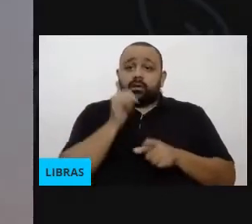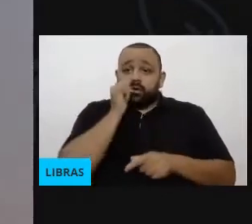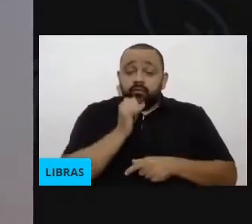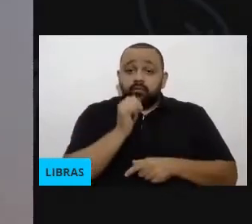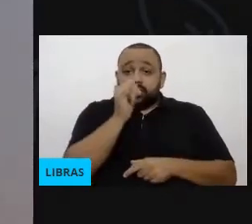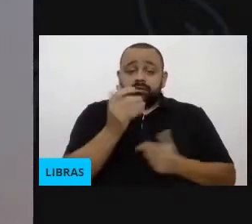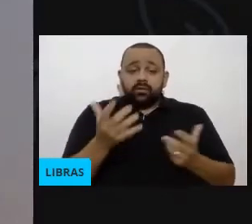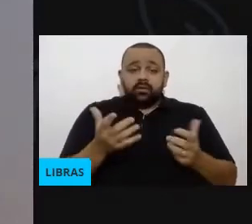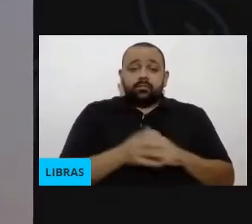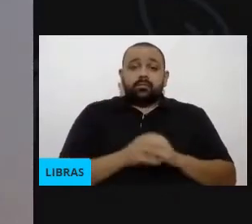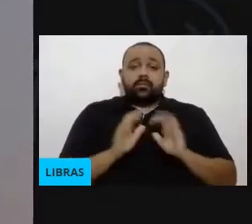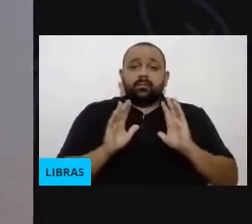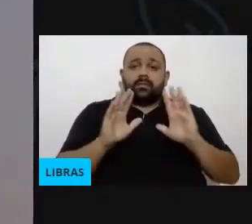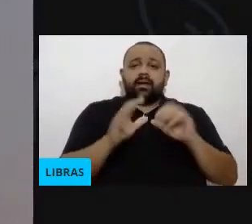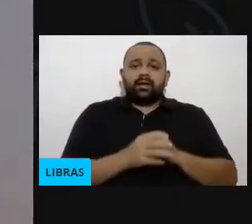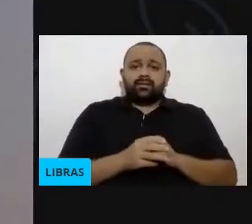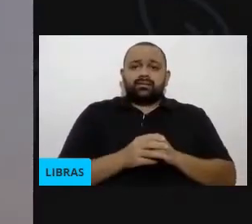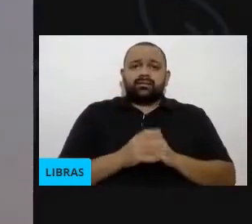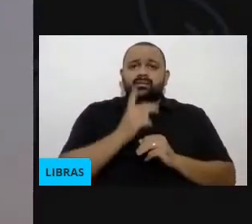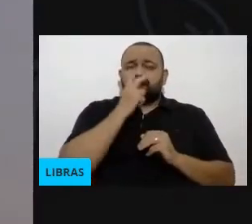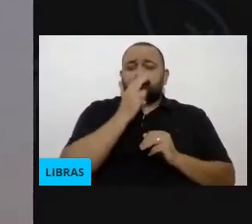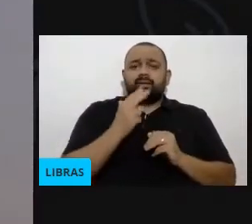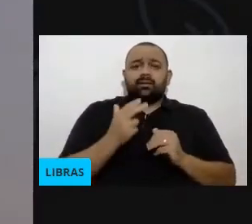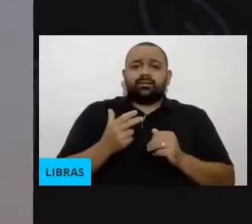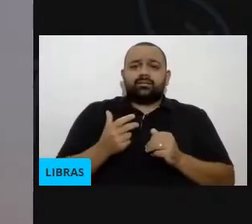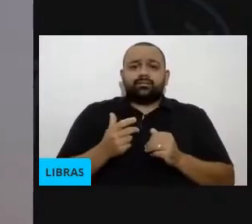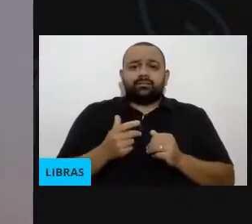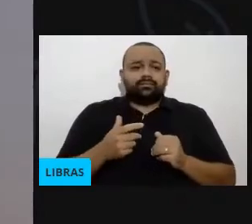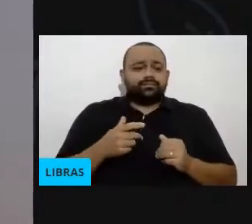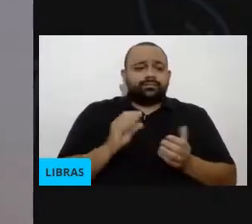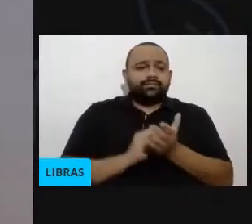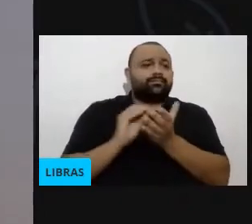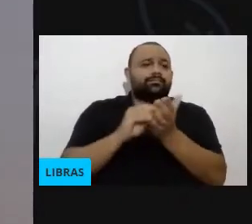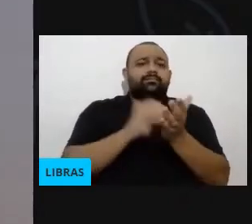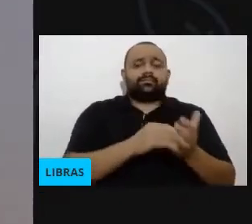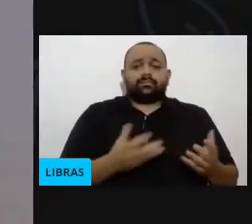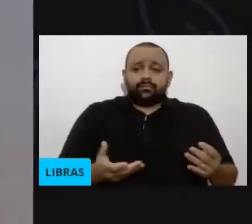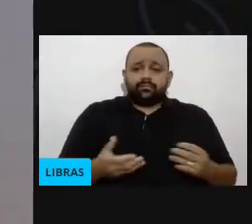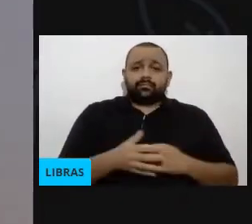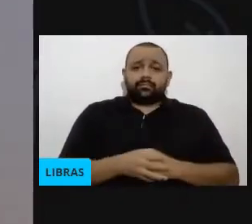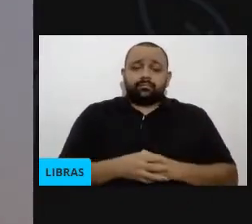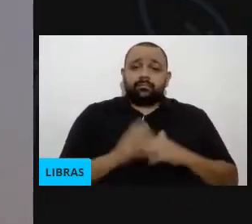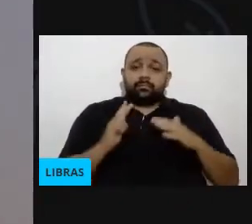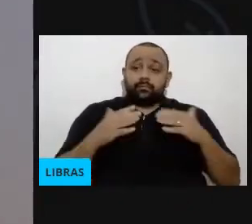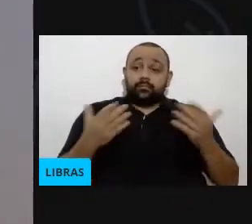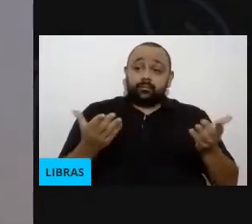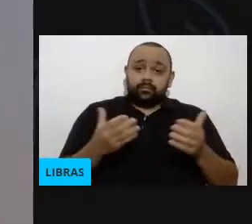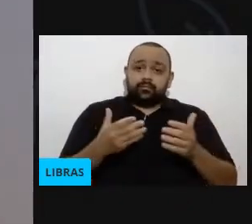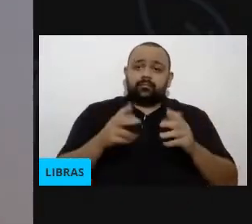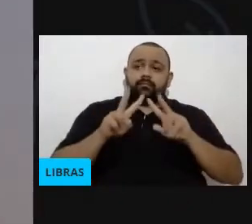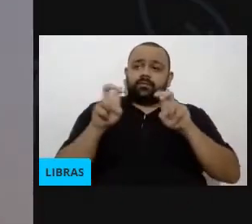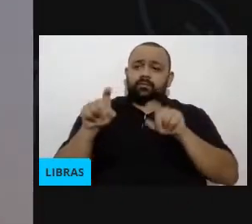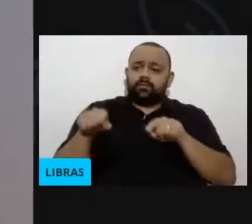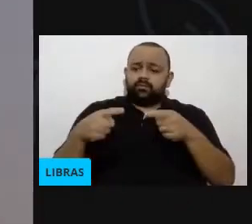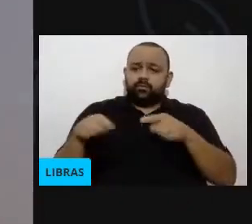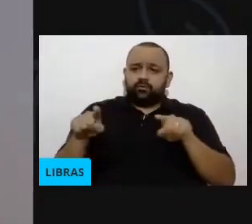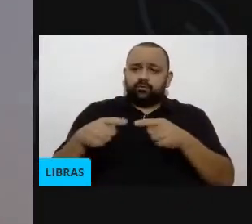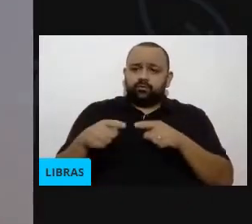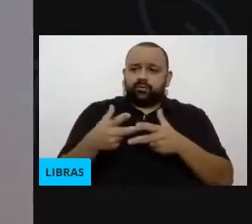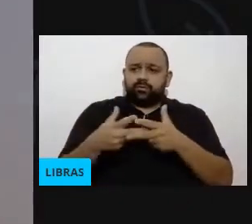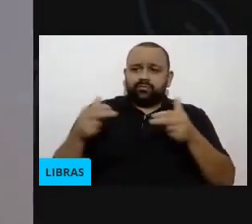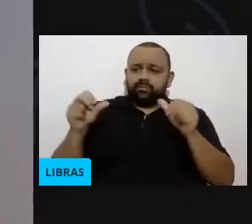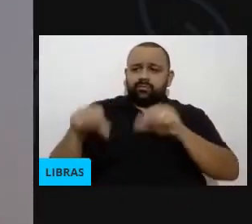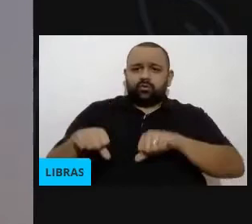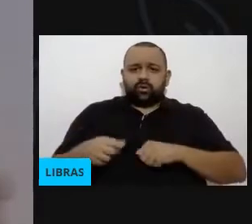mas carece, né, de muita coisa. E aí as ligadas à música, esse tipo de coisa, então foram piores